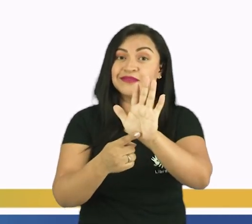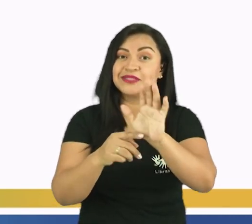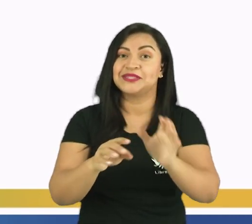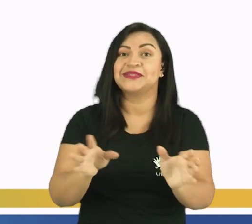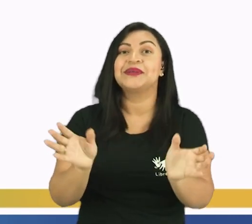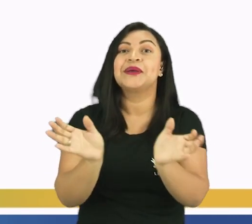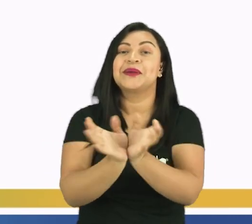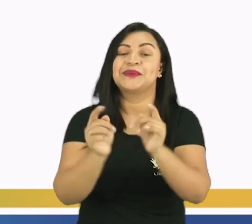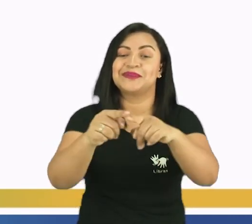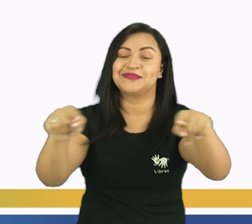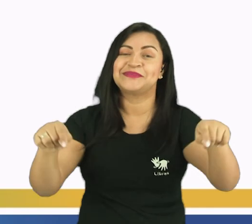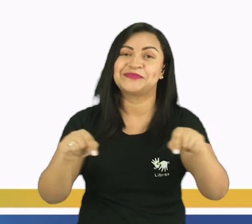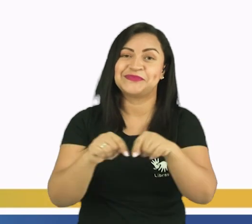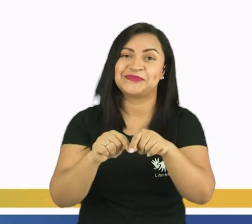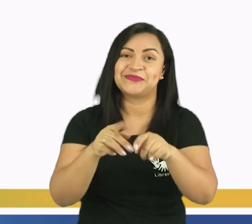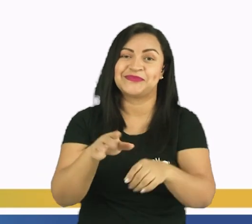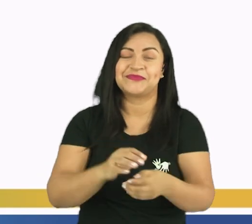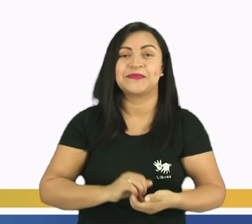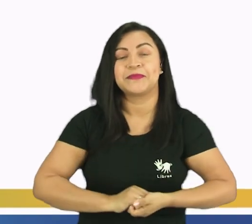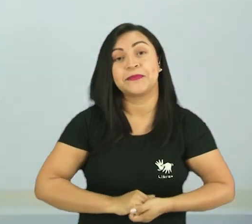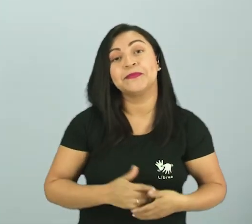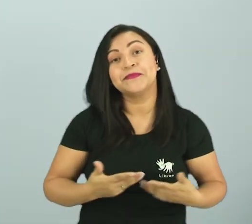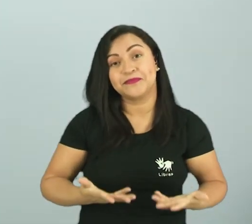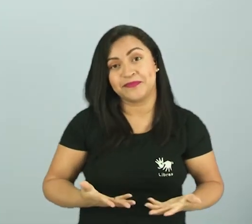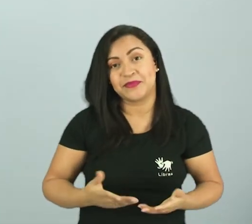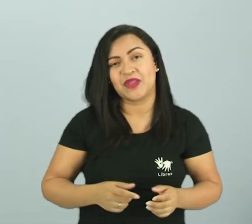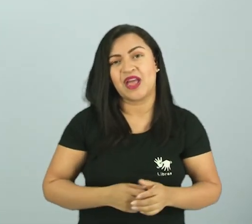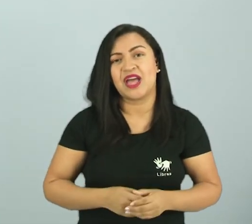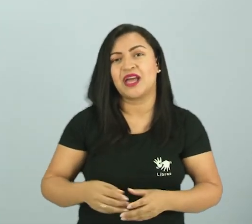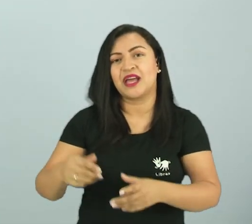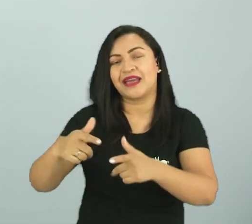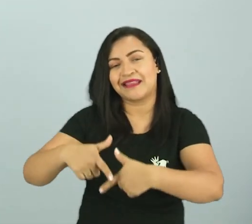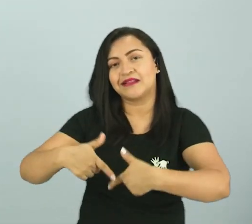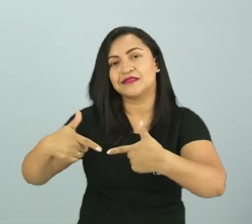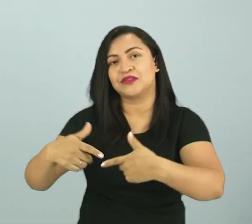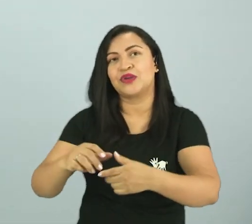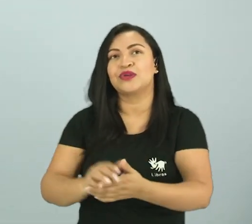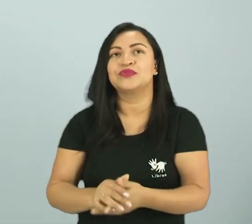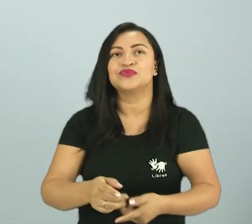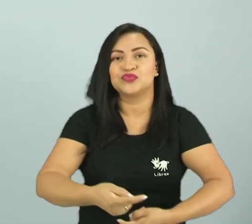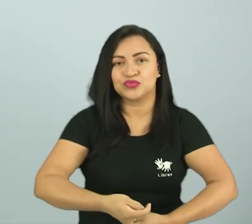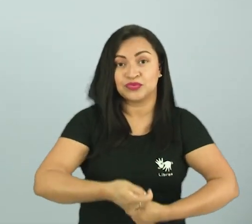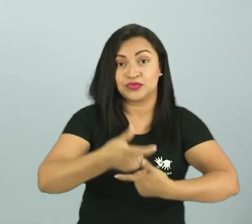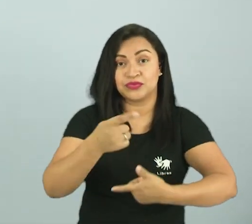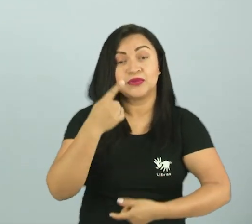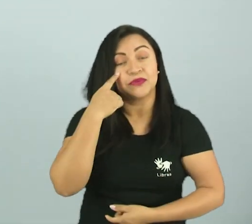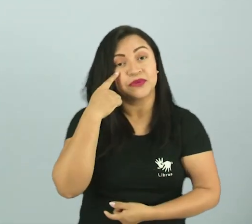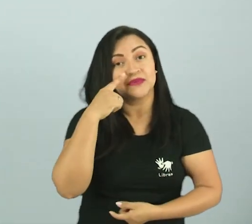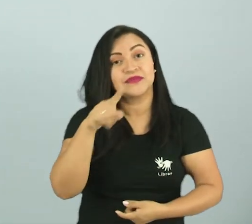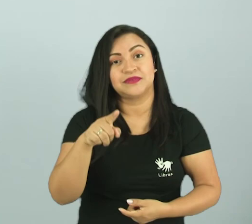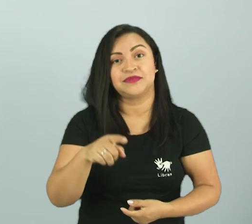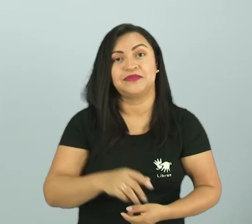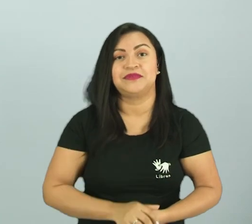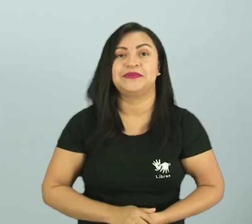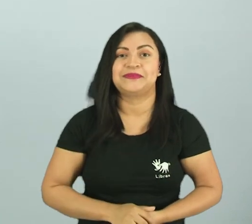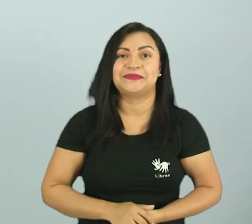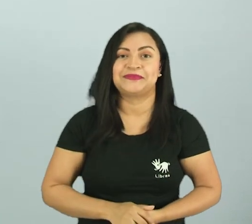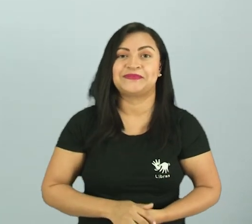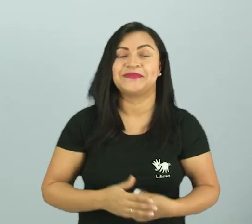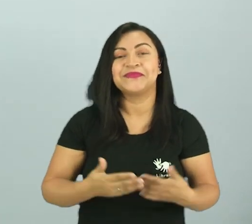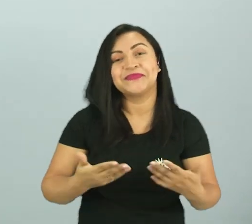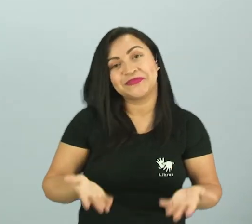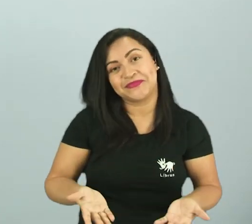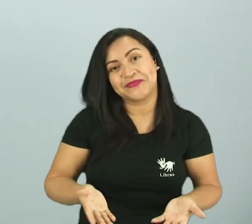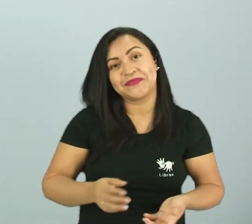e mostre para a sua turma. E aí, dentro desse slide, a gente deixou 2 sugestões de vídeos para vocês darem